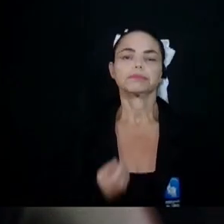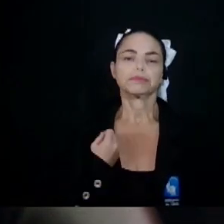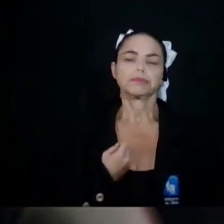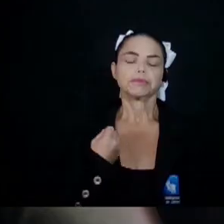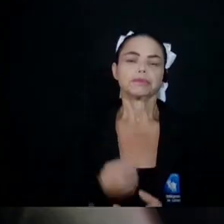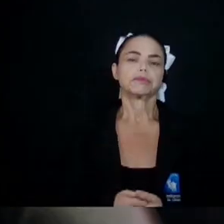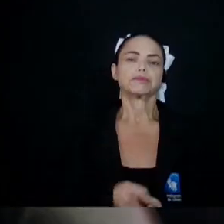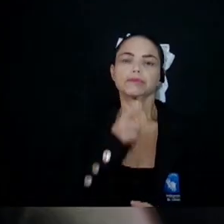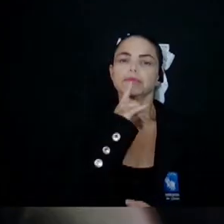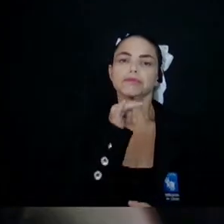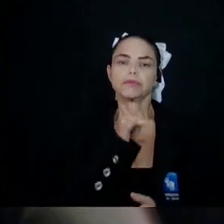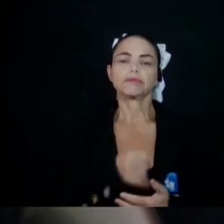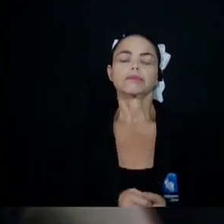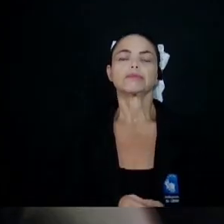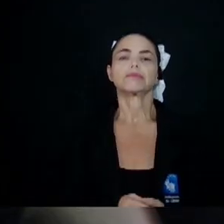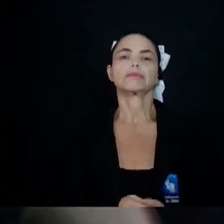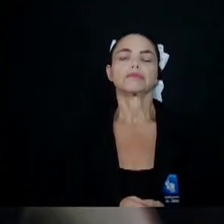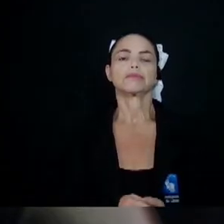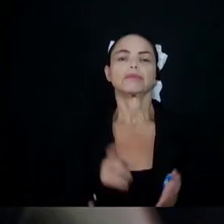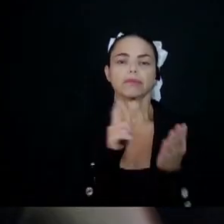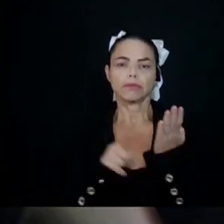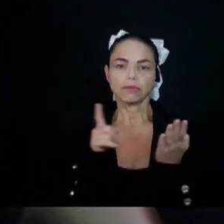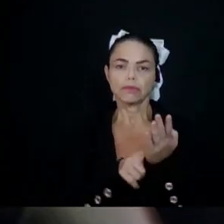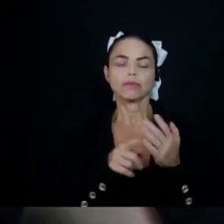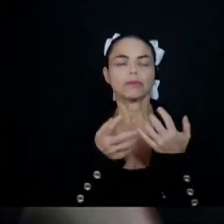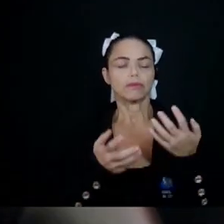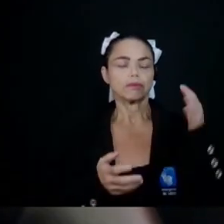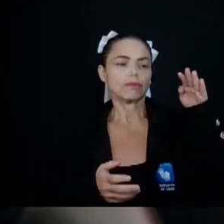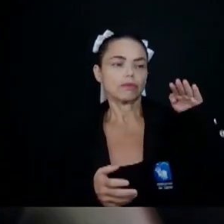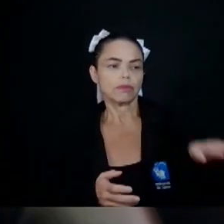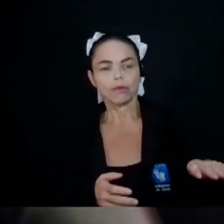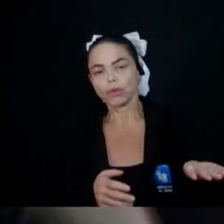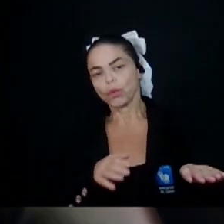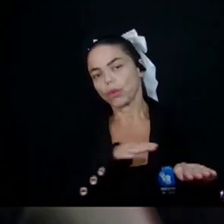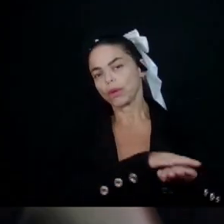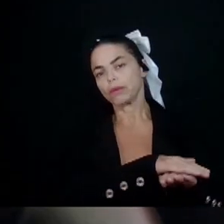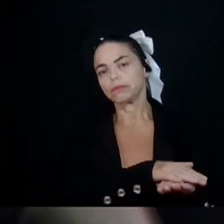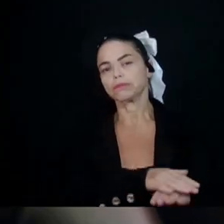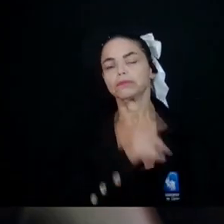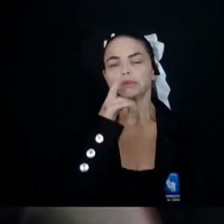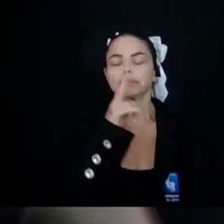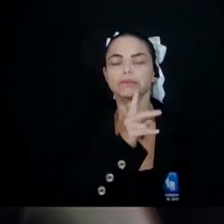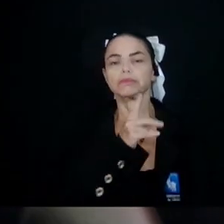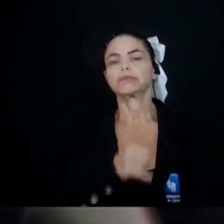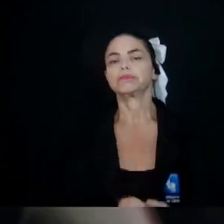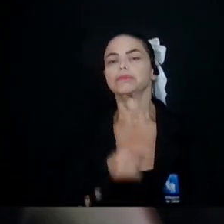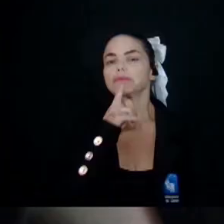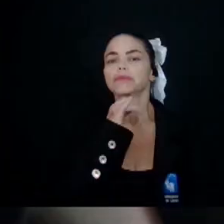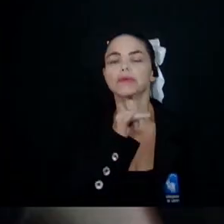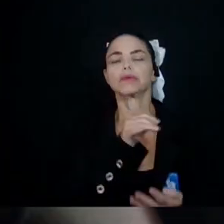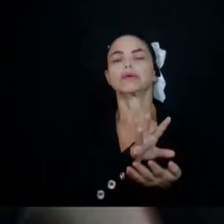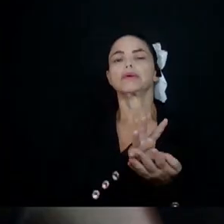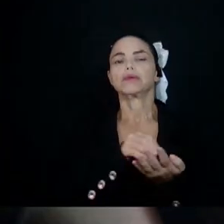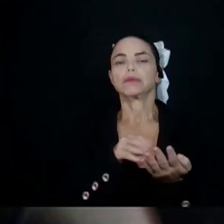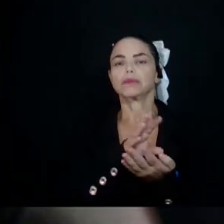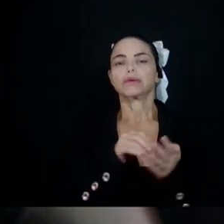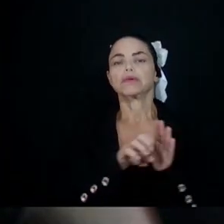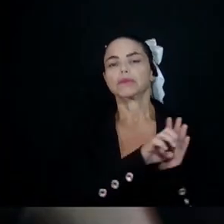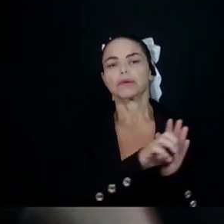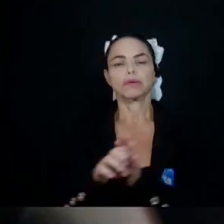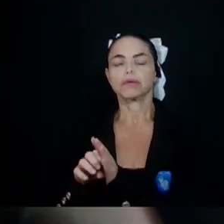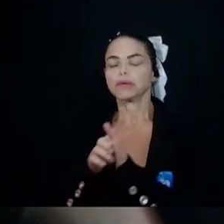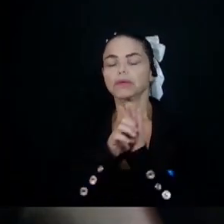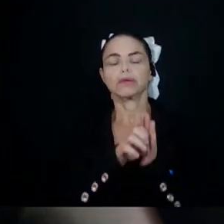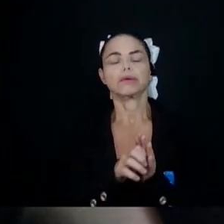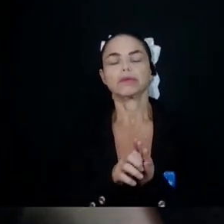seus dispositivos eletrônicos, porque a criança, ela vê os pais como o espelho. Exato. Então, aquilo que você fizer